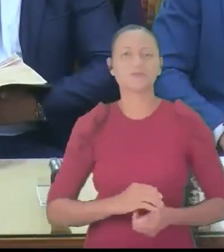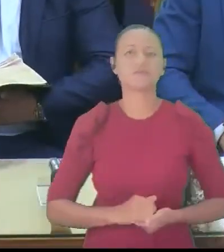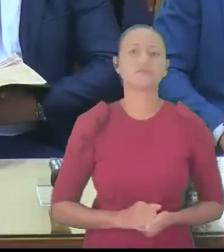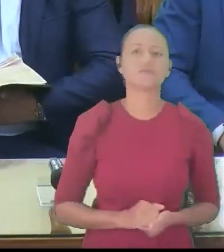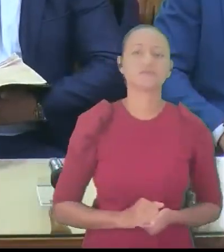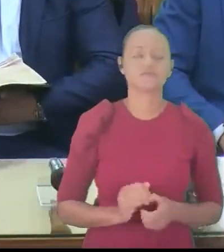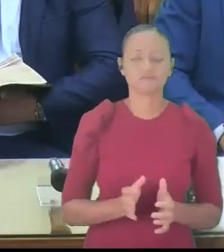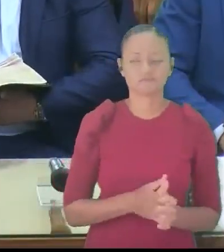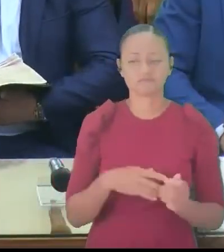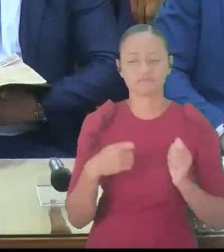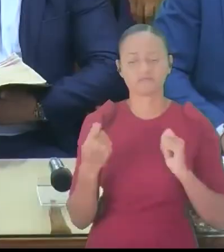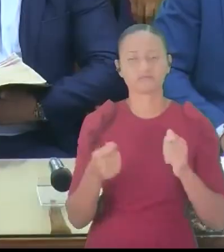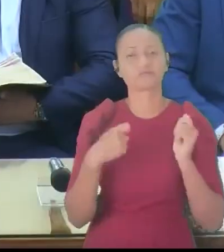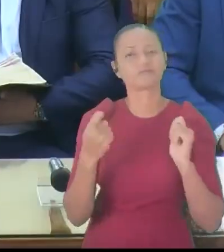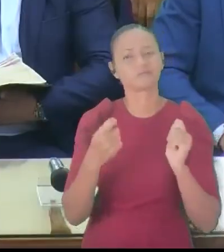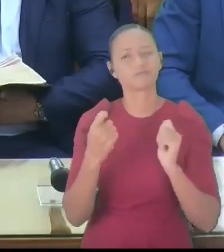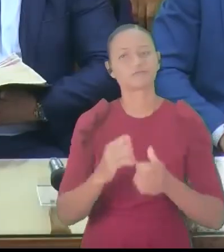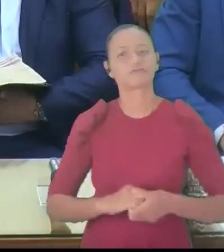Aleluia!